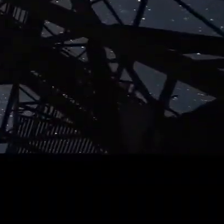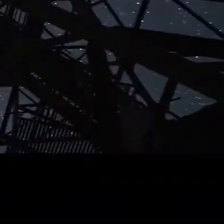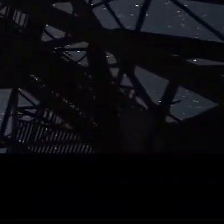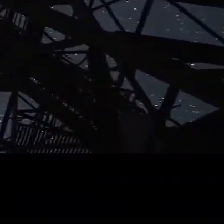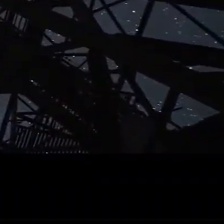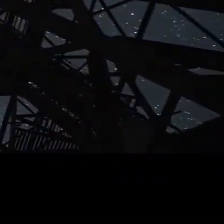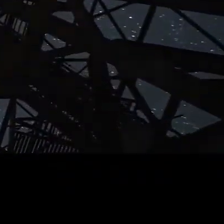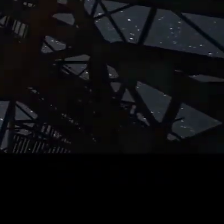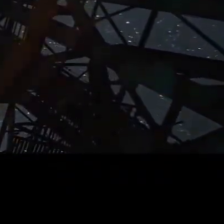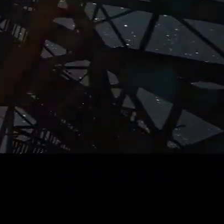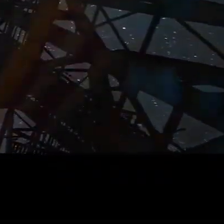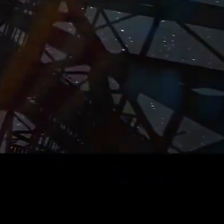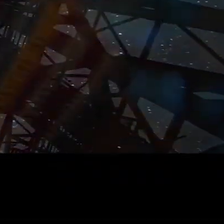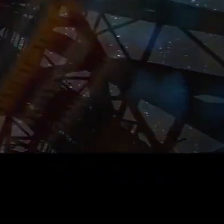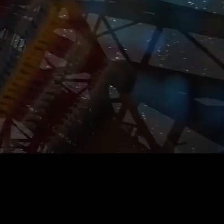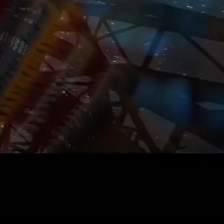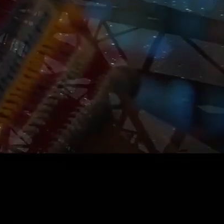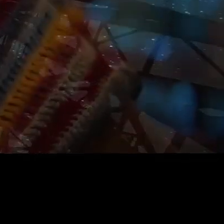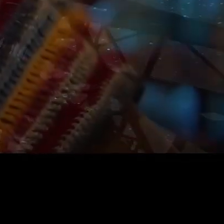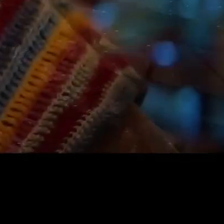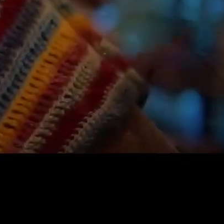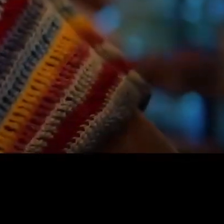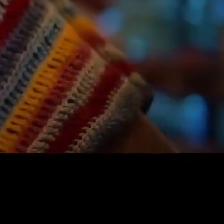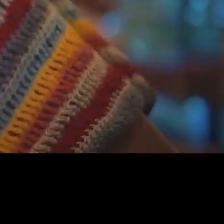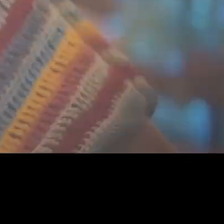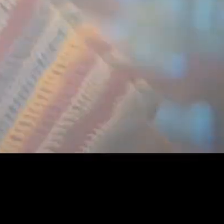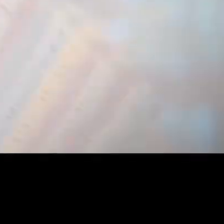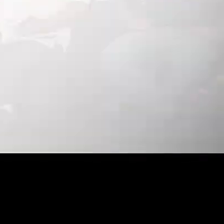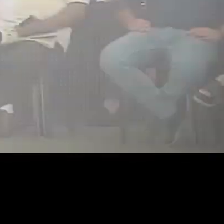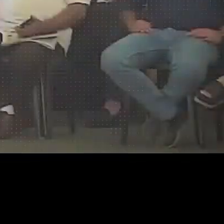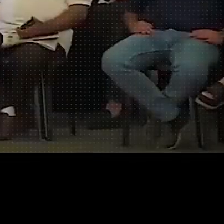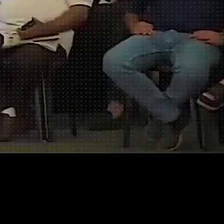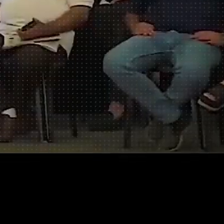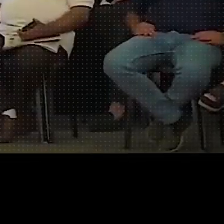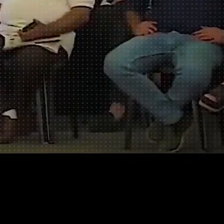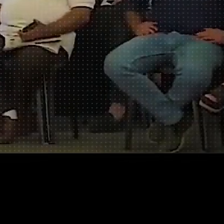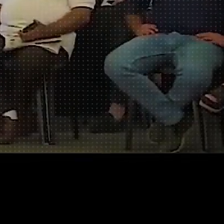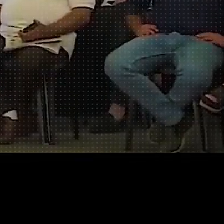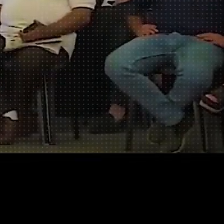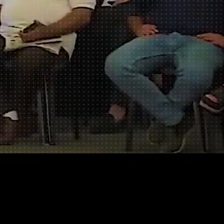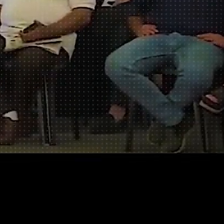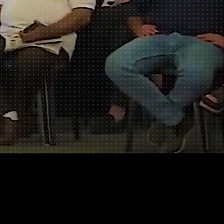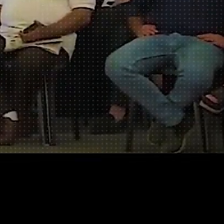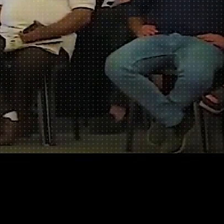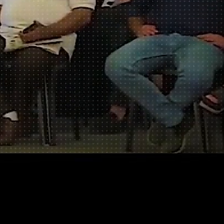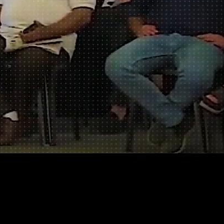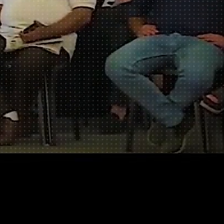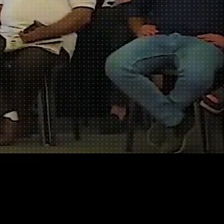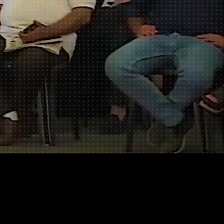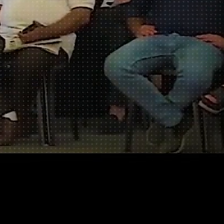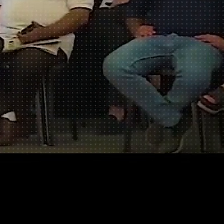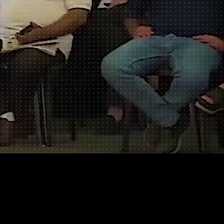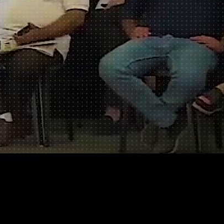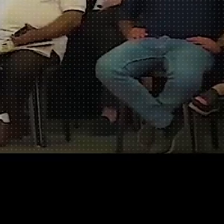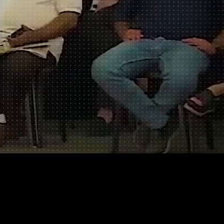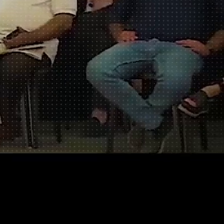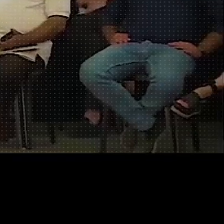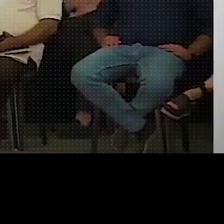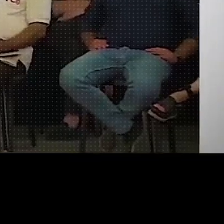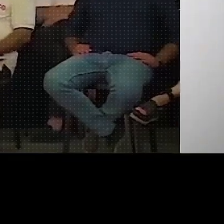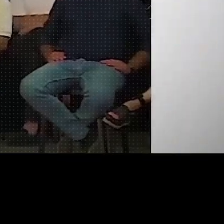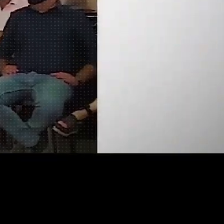Eu tinha certeza que esse dia chegaria. A verdade prevaleceu. Não importa